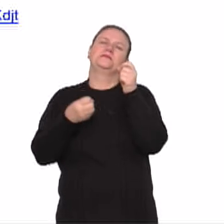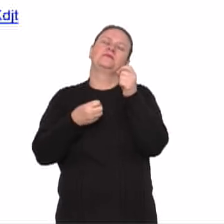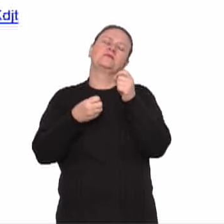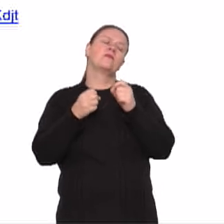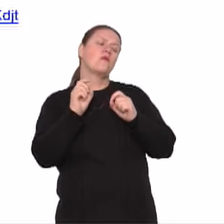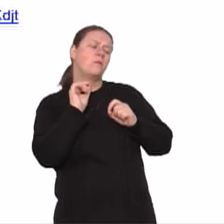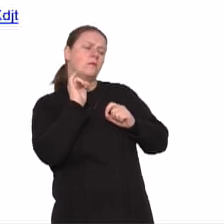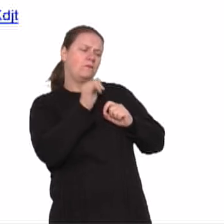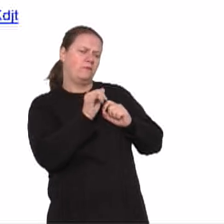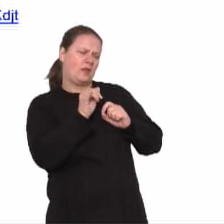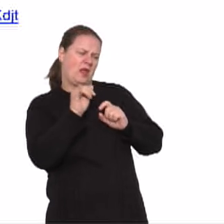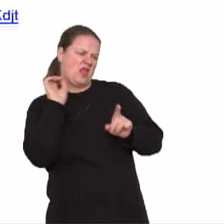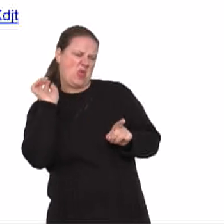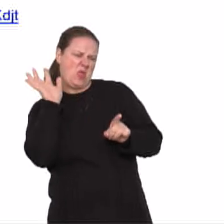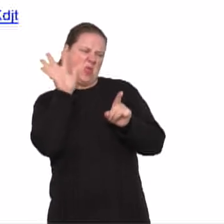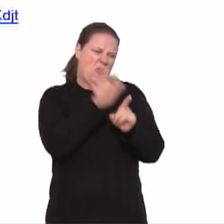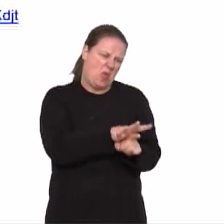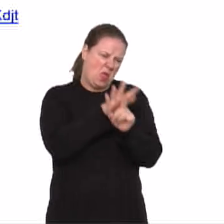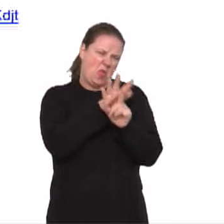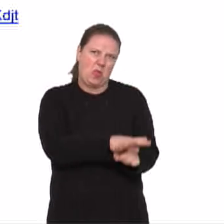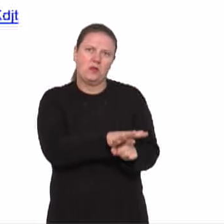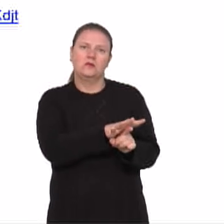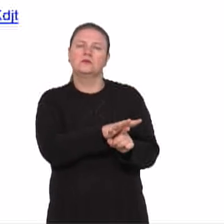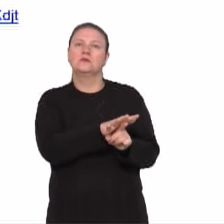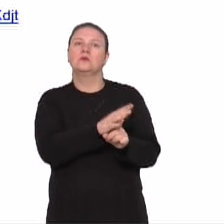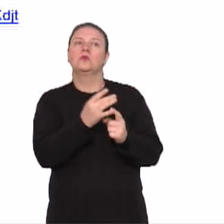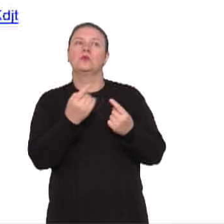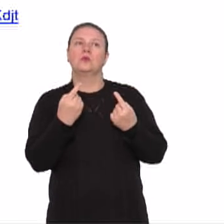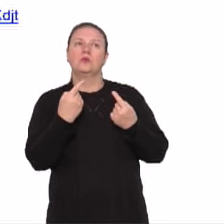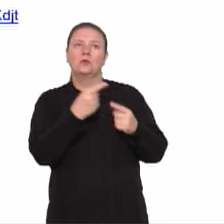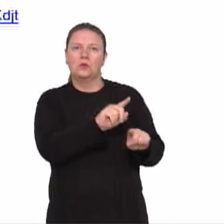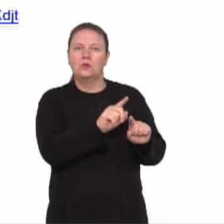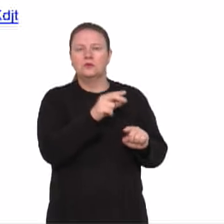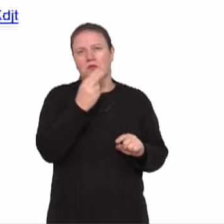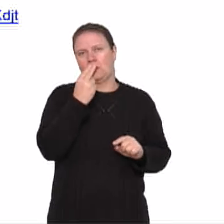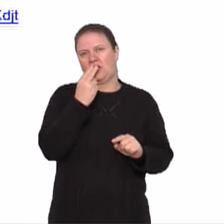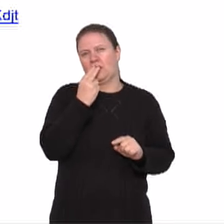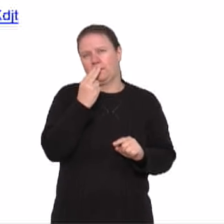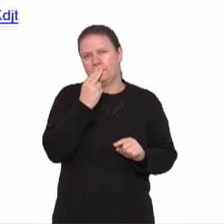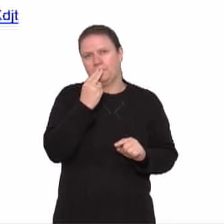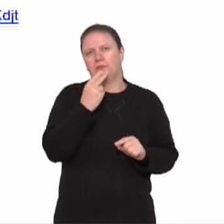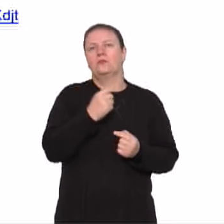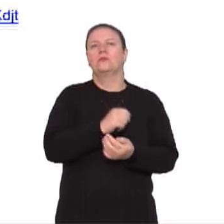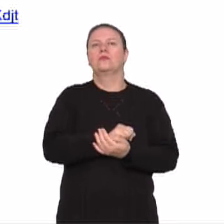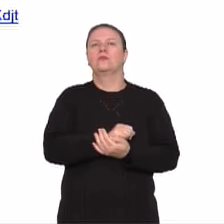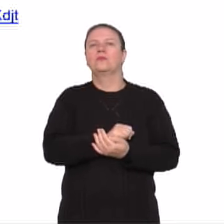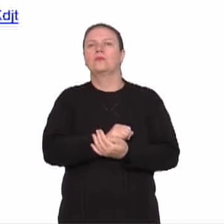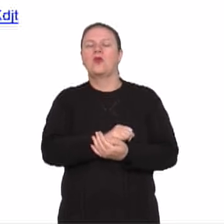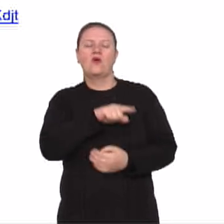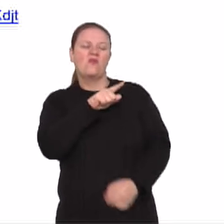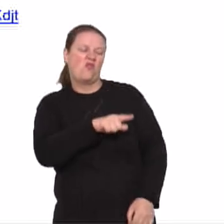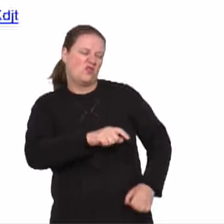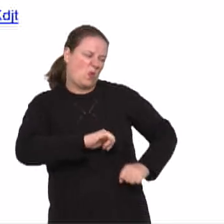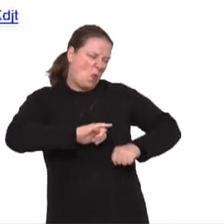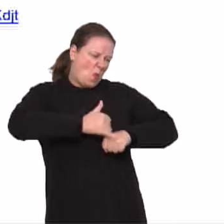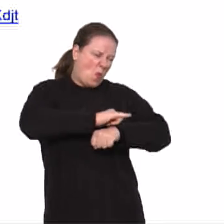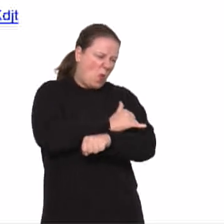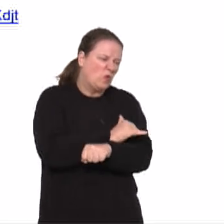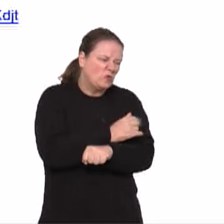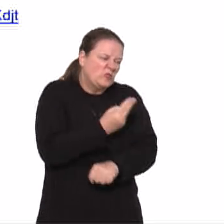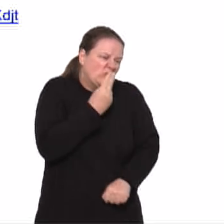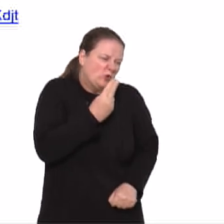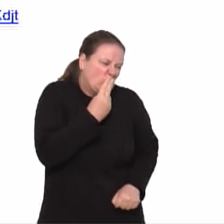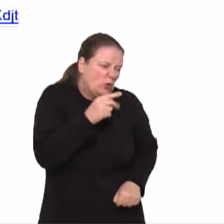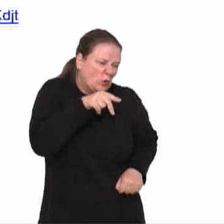uma espécie de bullying, digamos assim, né, com a Mônica. O que ele diz lá? Ele diz, Golducha,